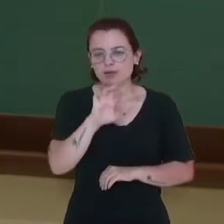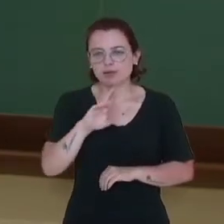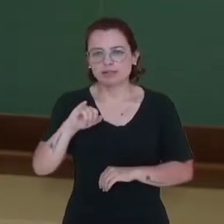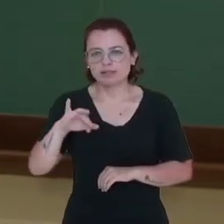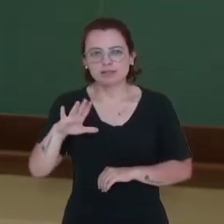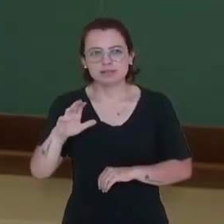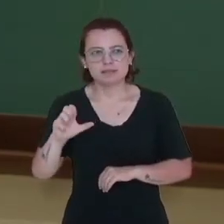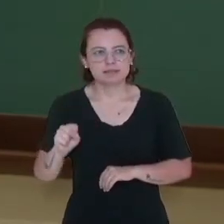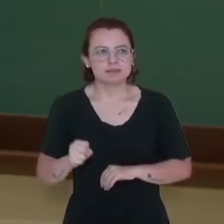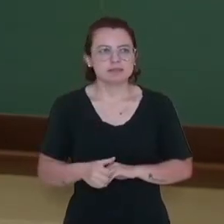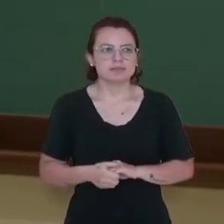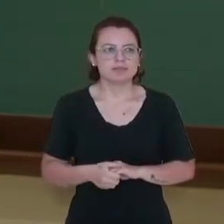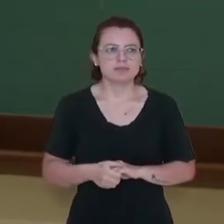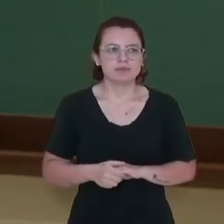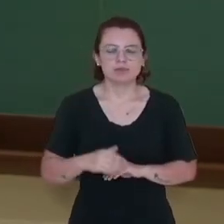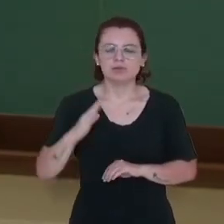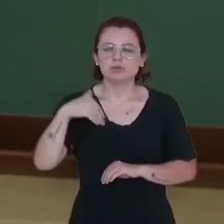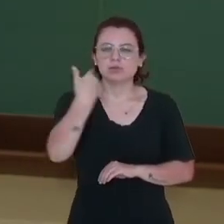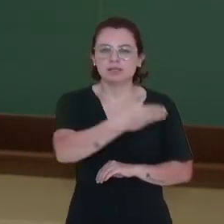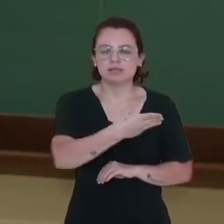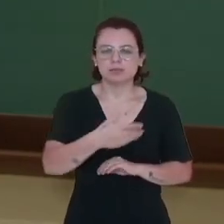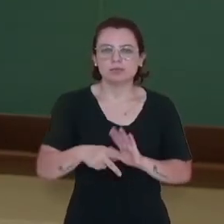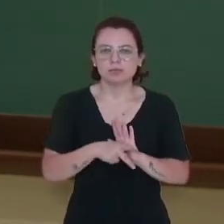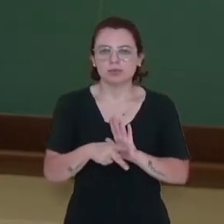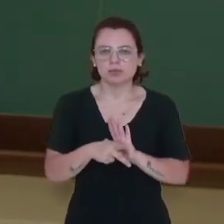terroristas, do lado